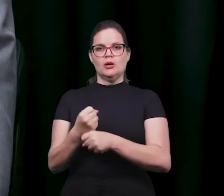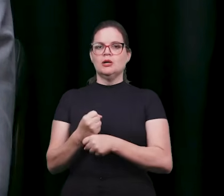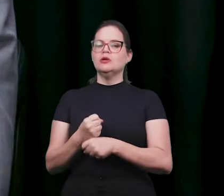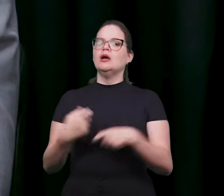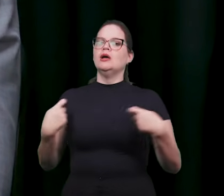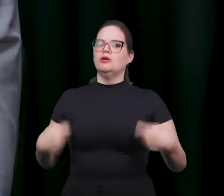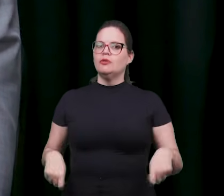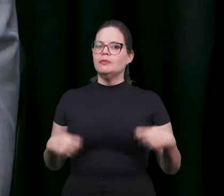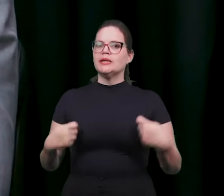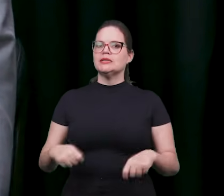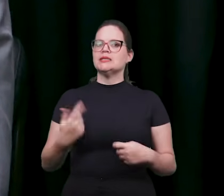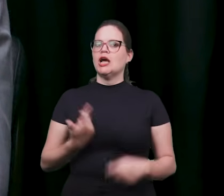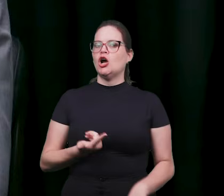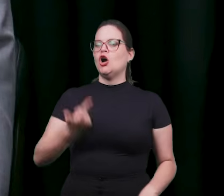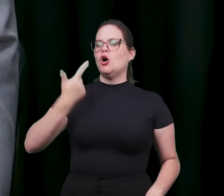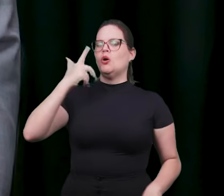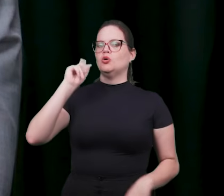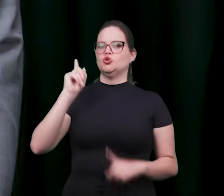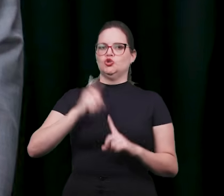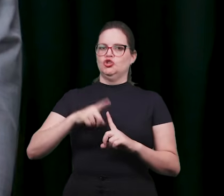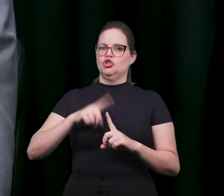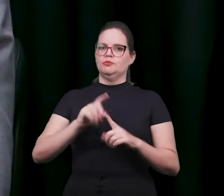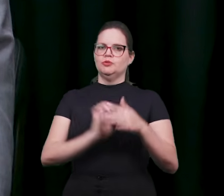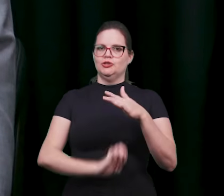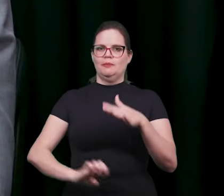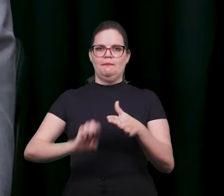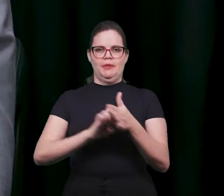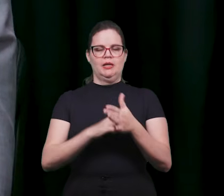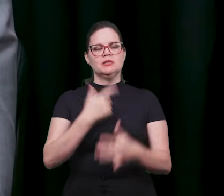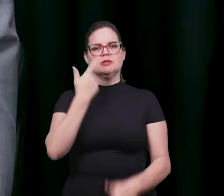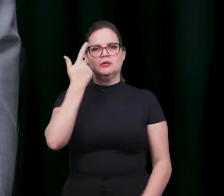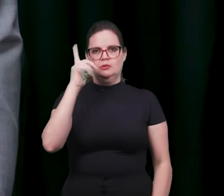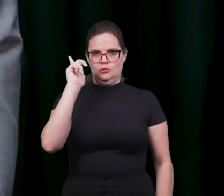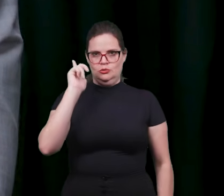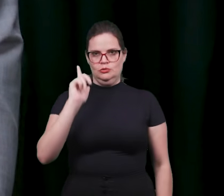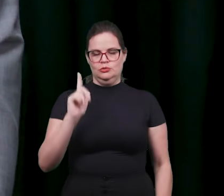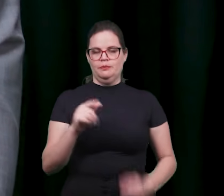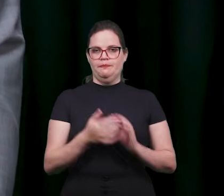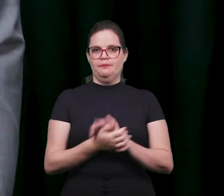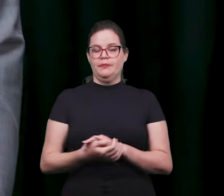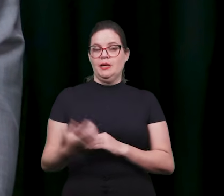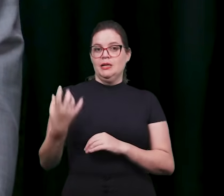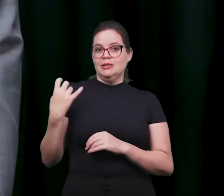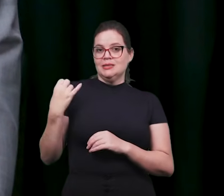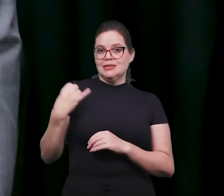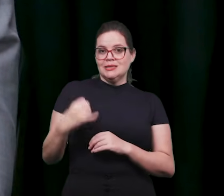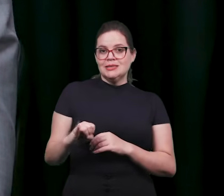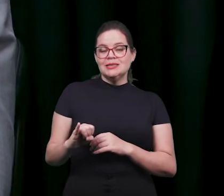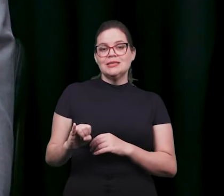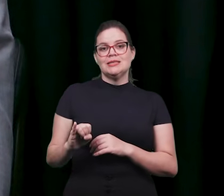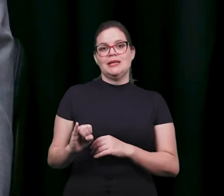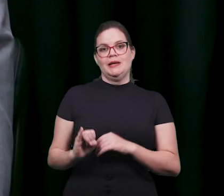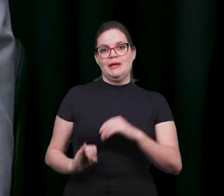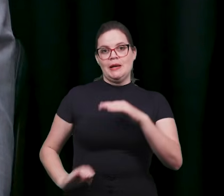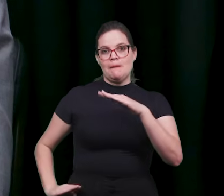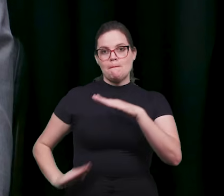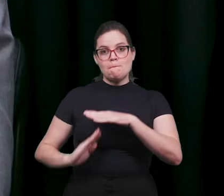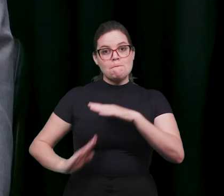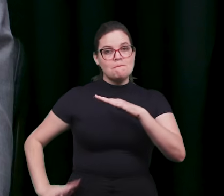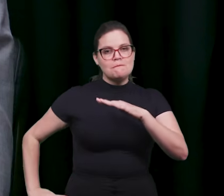outra categoria, outro enquadramento. E se eu ultrapasso já esse limite